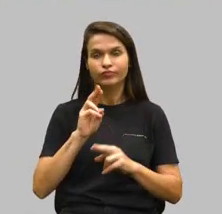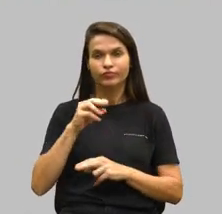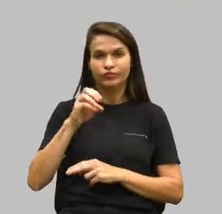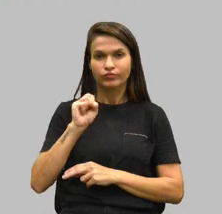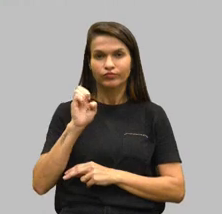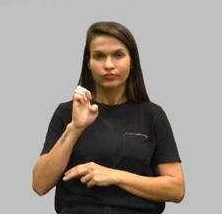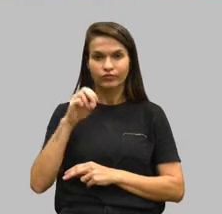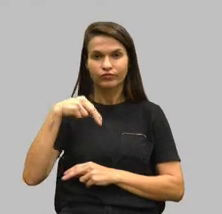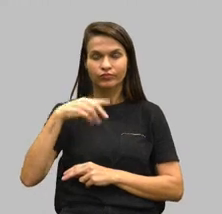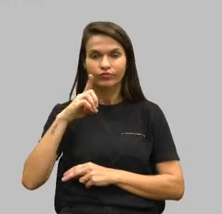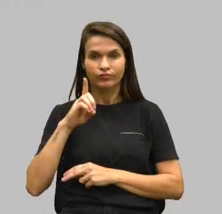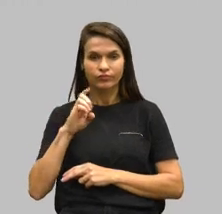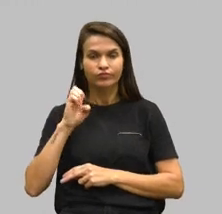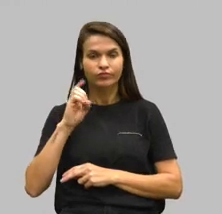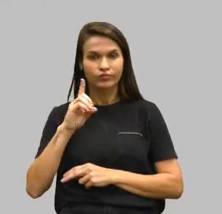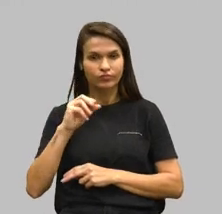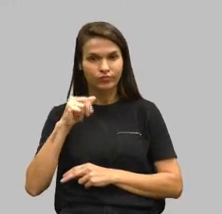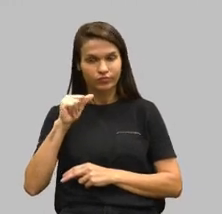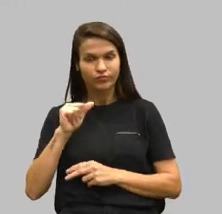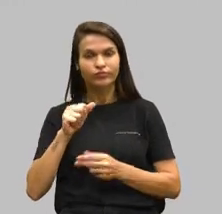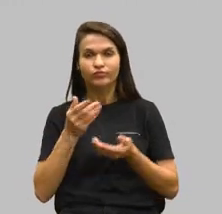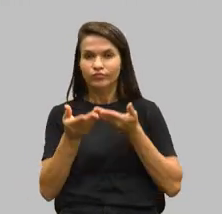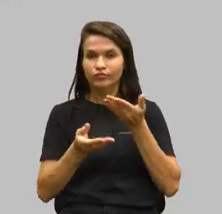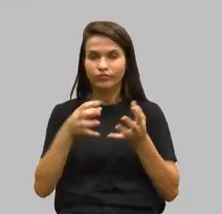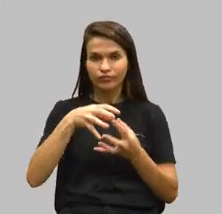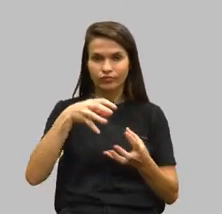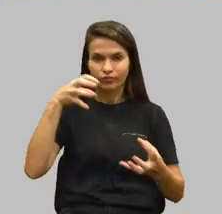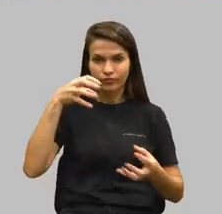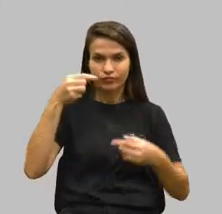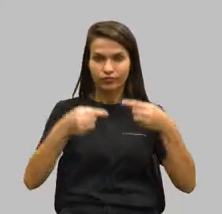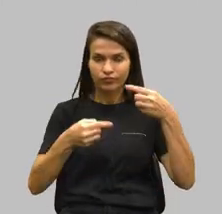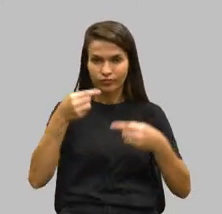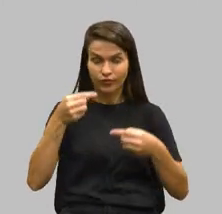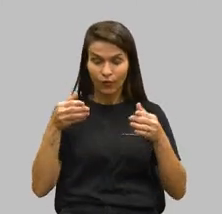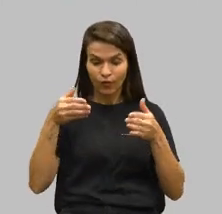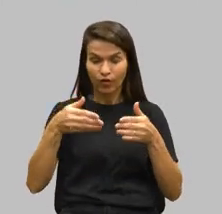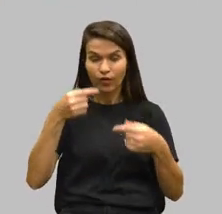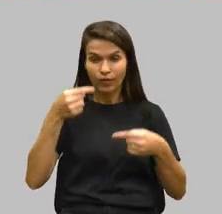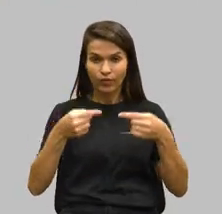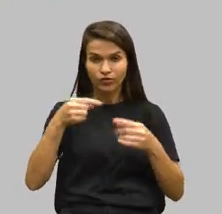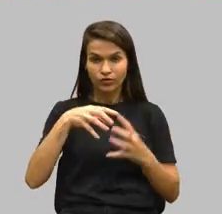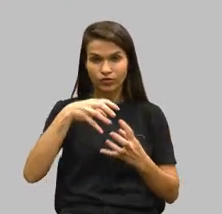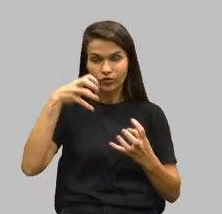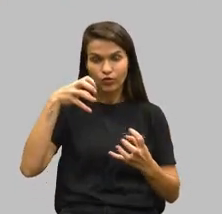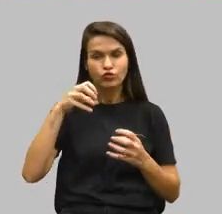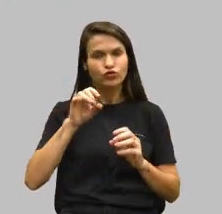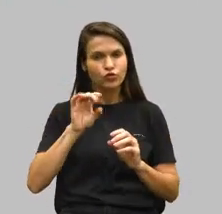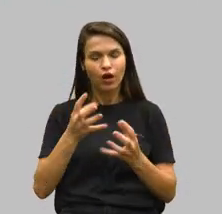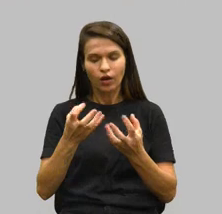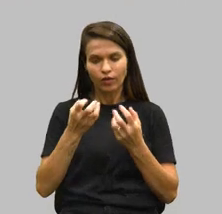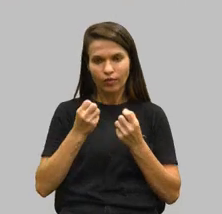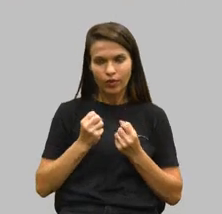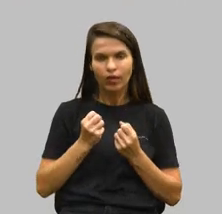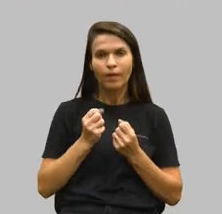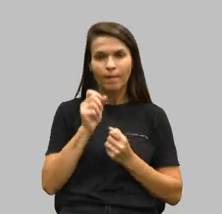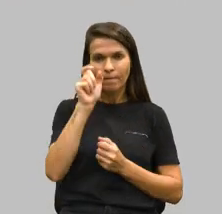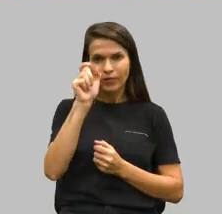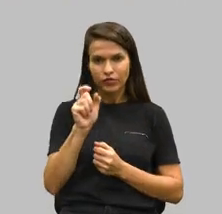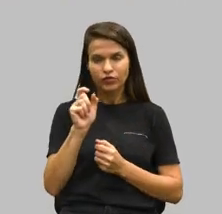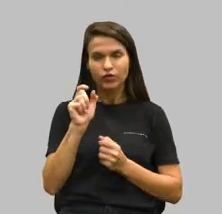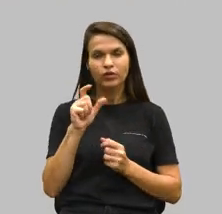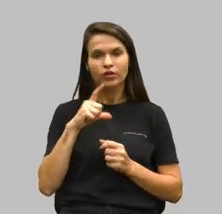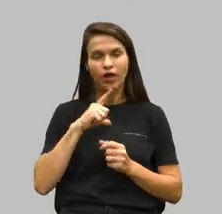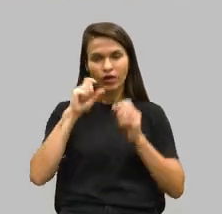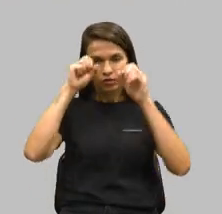atende também aos idosos respondendo à questão da política pelo idoso trazendo não somente acolhimento para pessoas portadoras do espectro